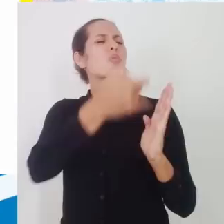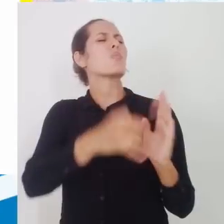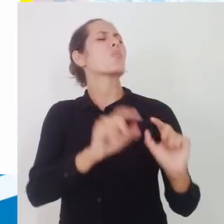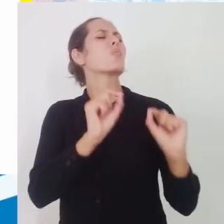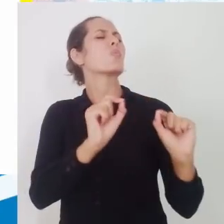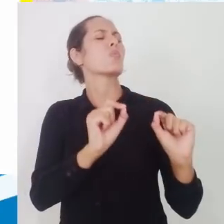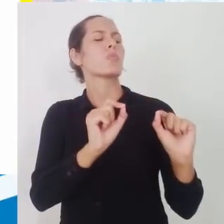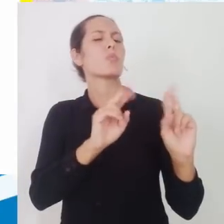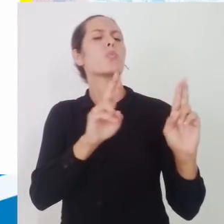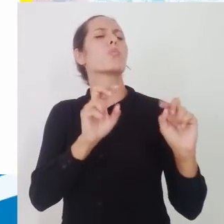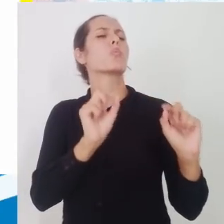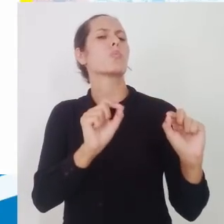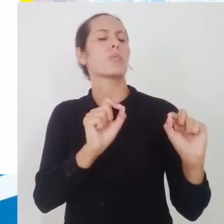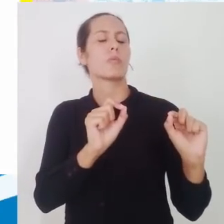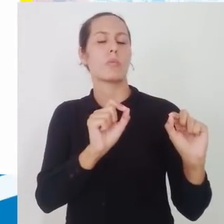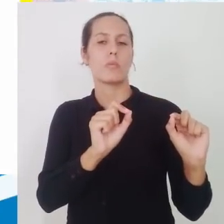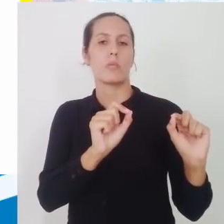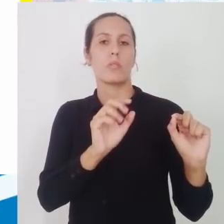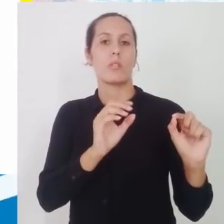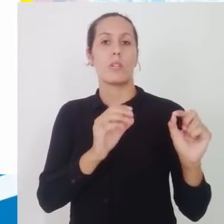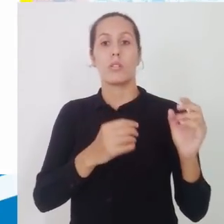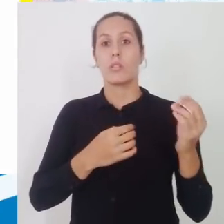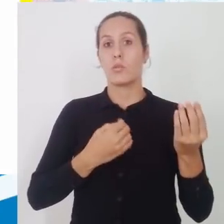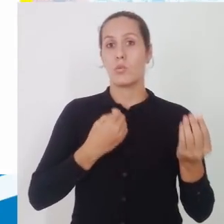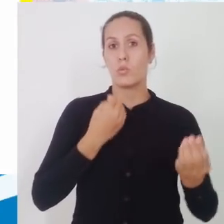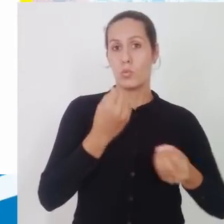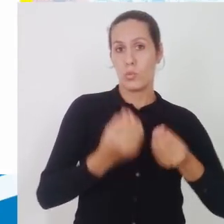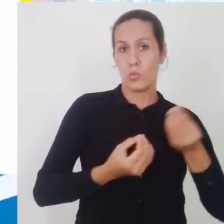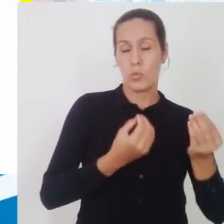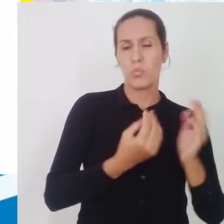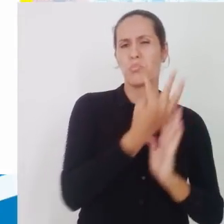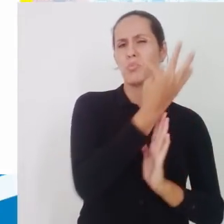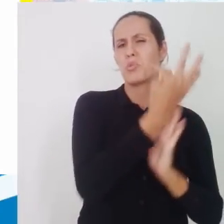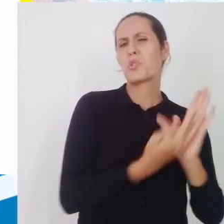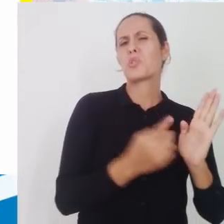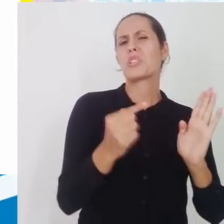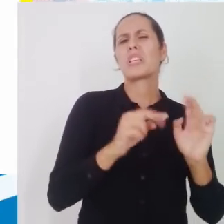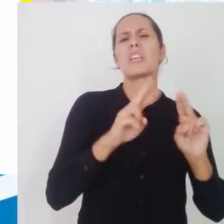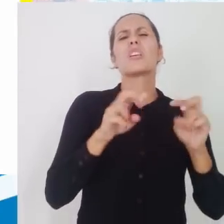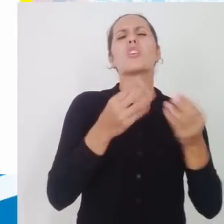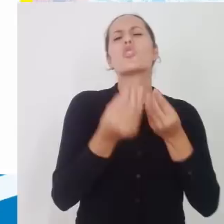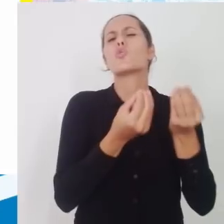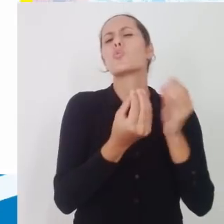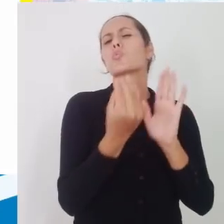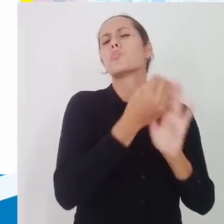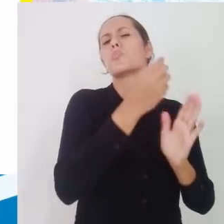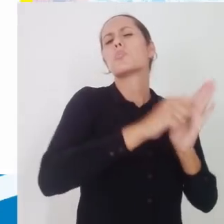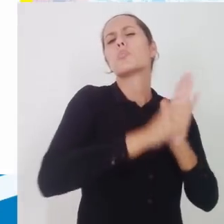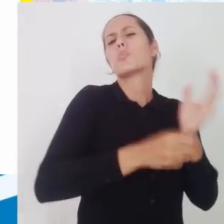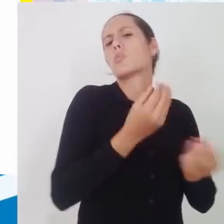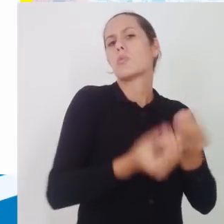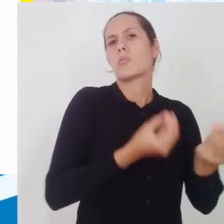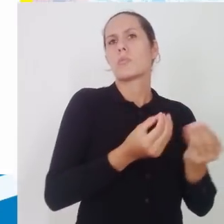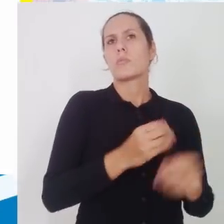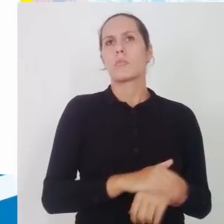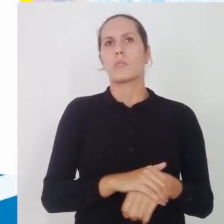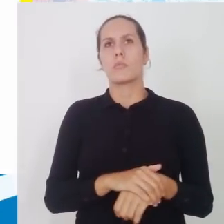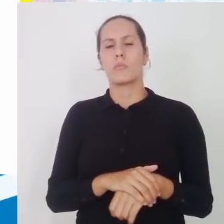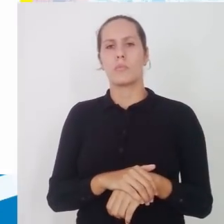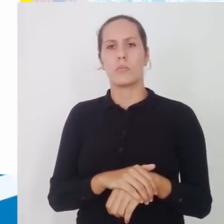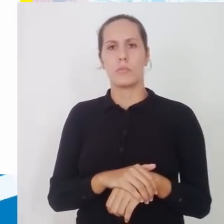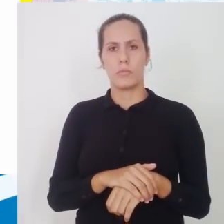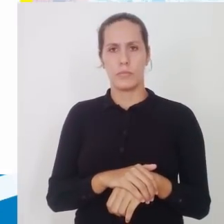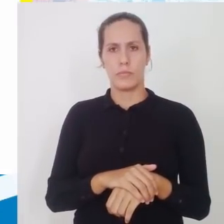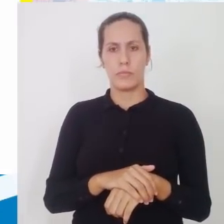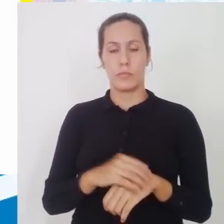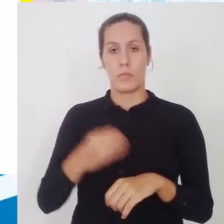legendas acompanhando para explicar para vocês do que é que se trata essa reportagem, certo? E aí você tem